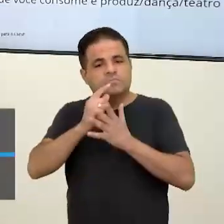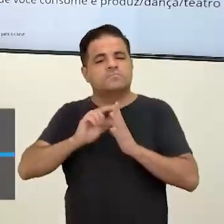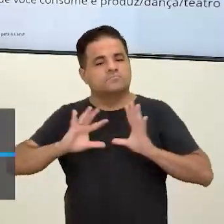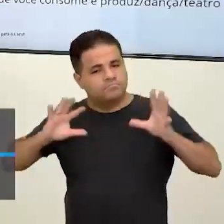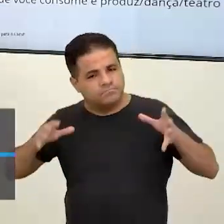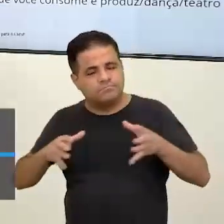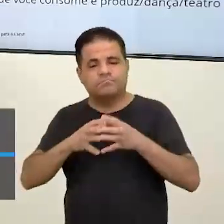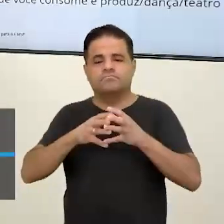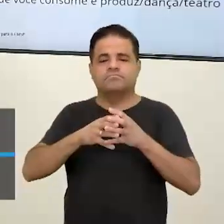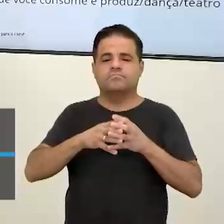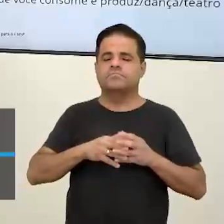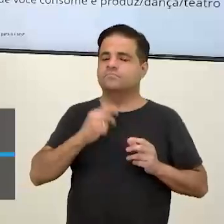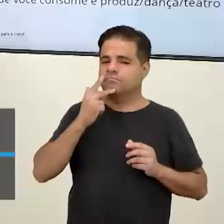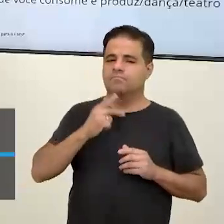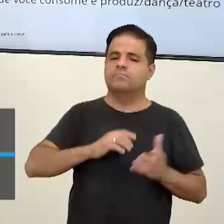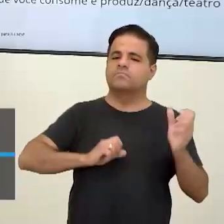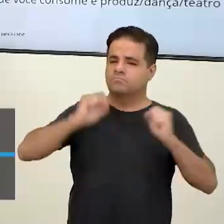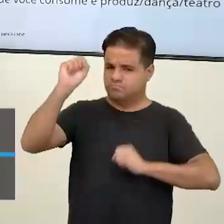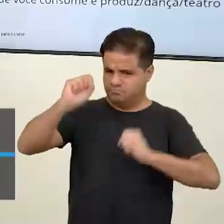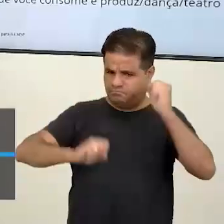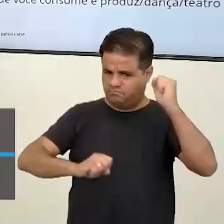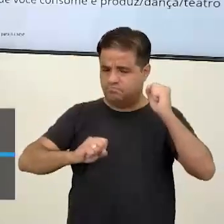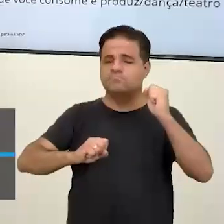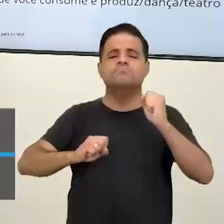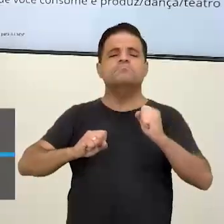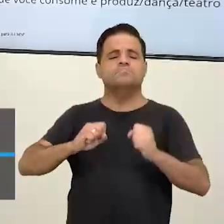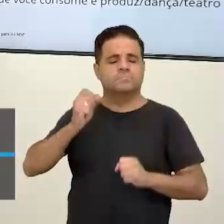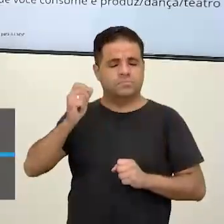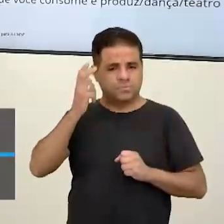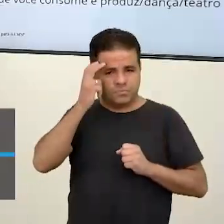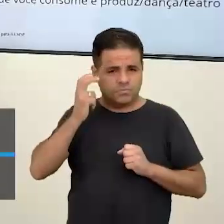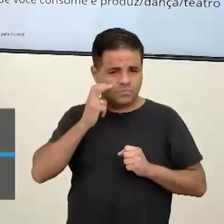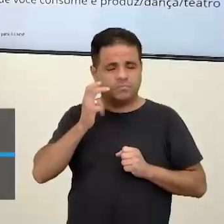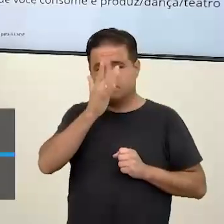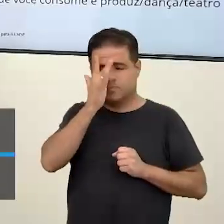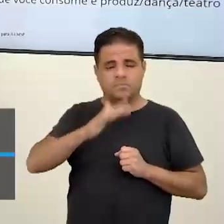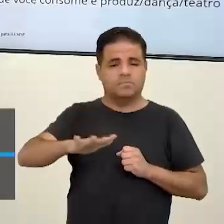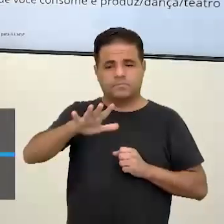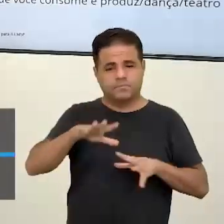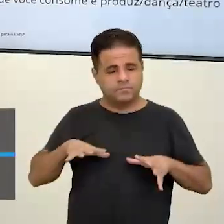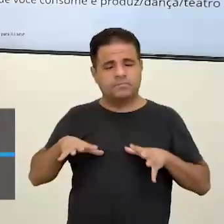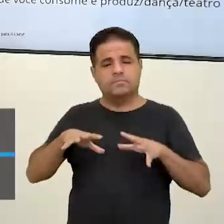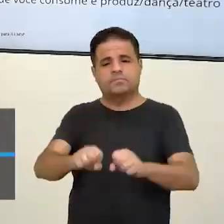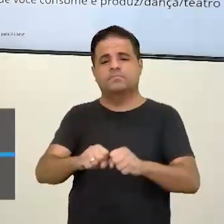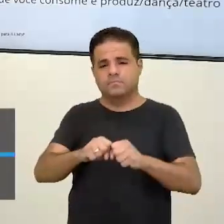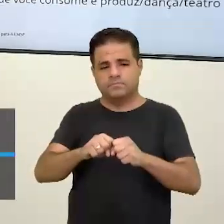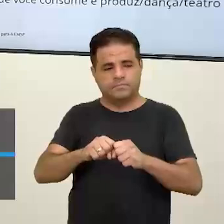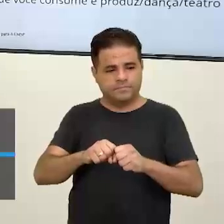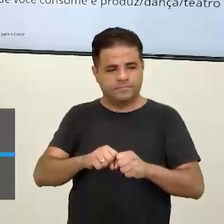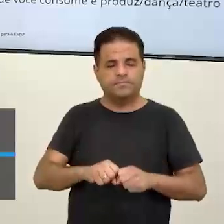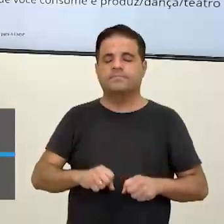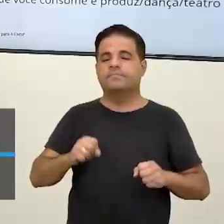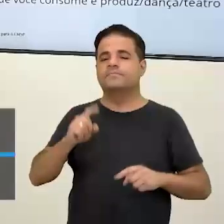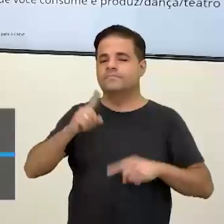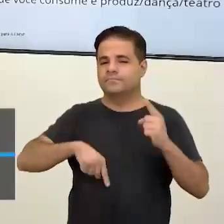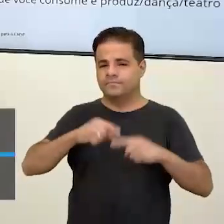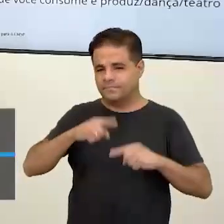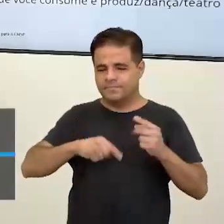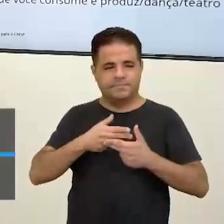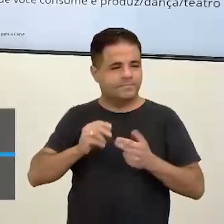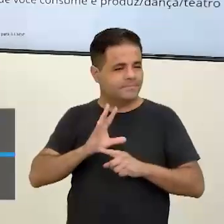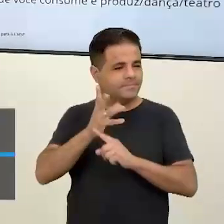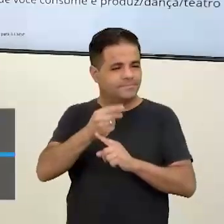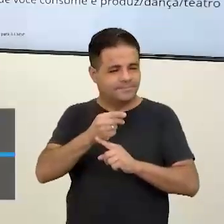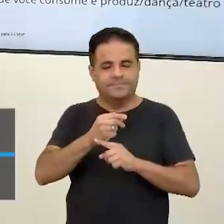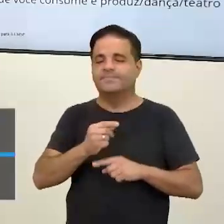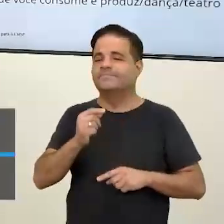de massa. Nós falamos sobre Revolução Industrial, sobre cultura de massa, que é a apropriação, né, dos objetos